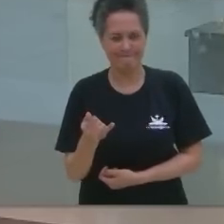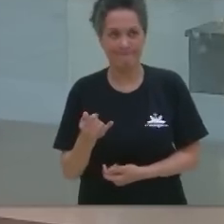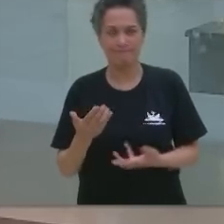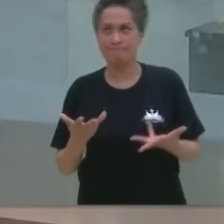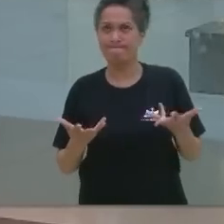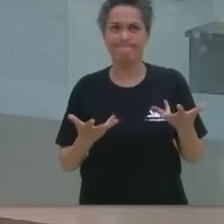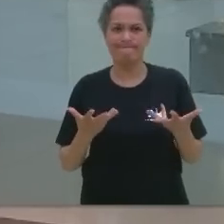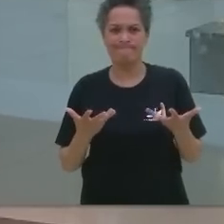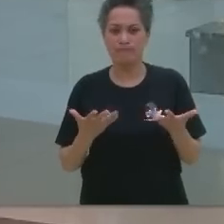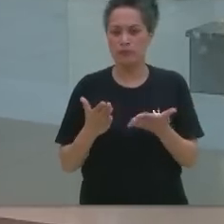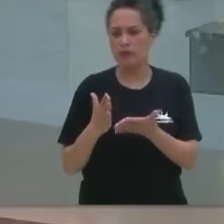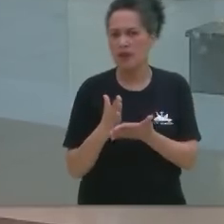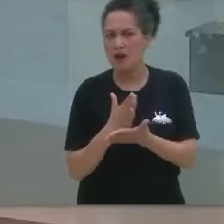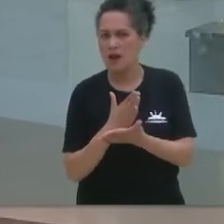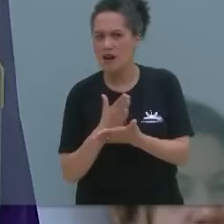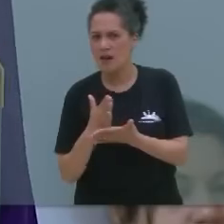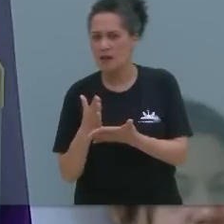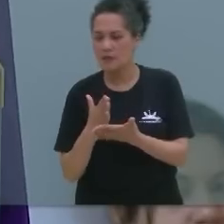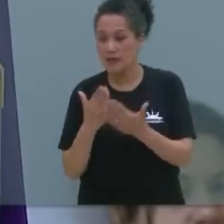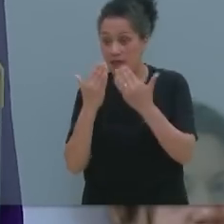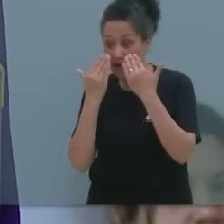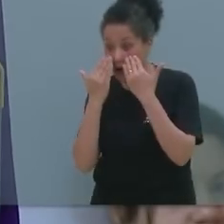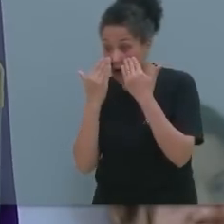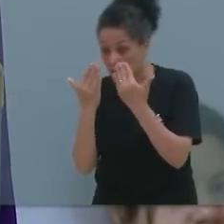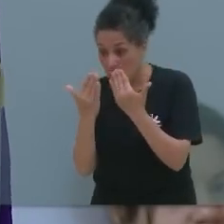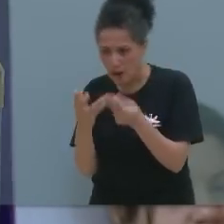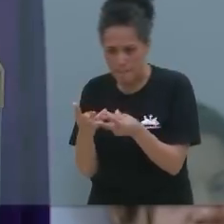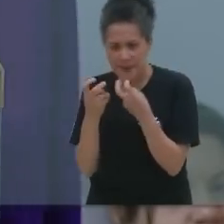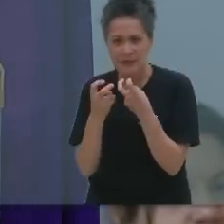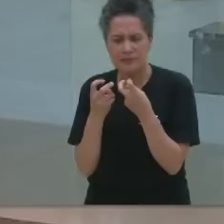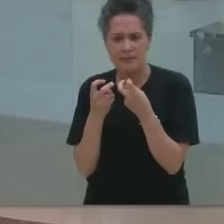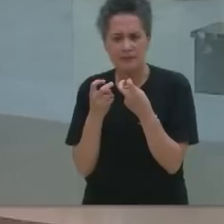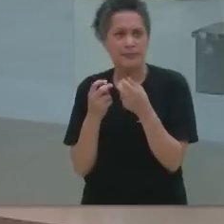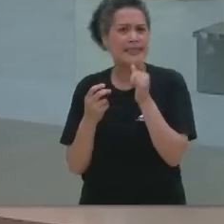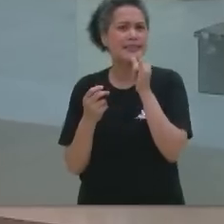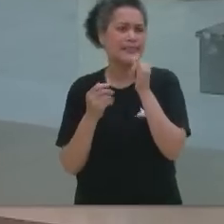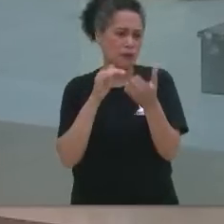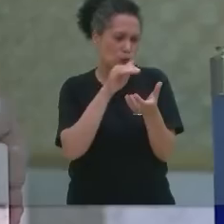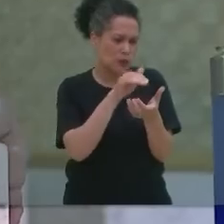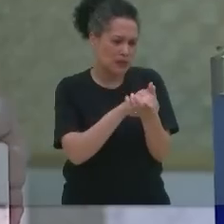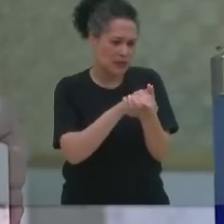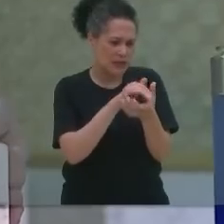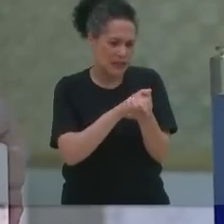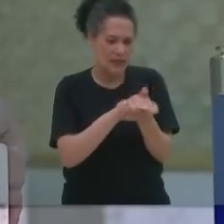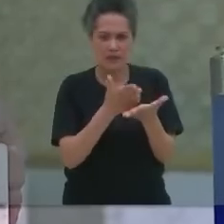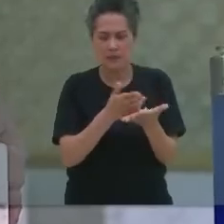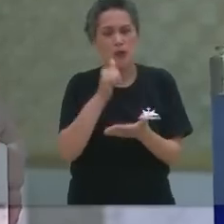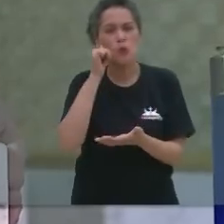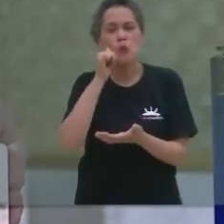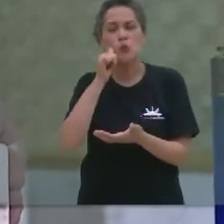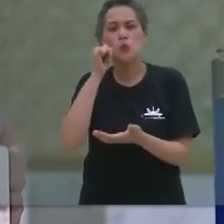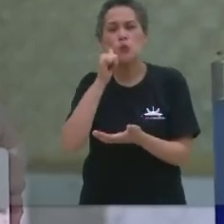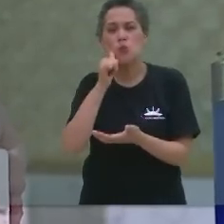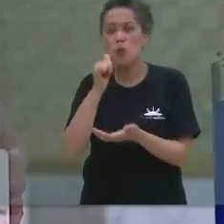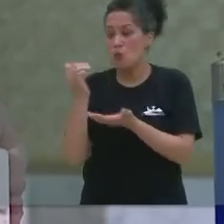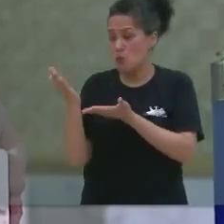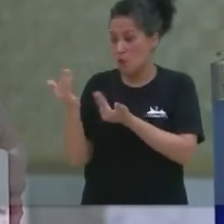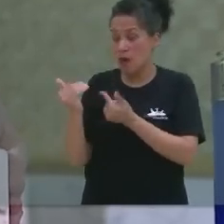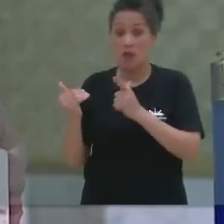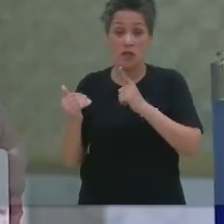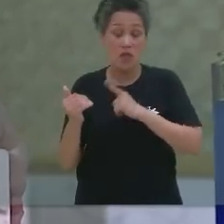Às vezes está evidente, um casamento, por exemplo, uma moça tem um rapaz